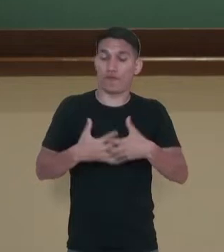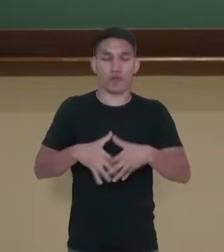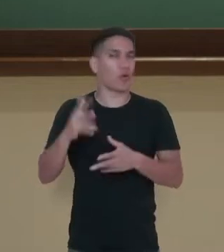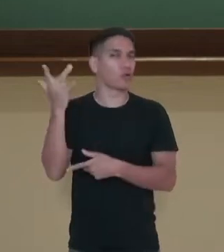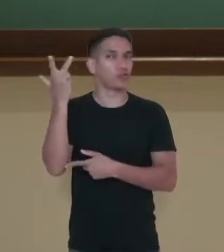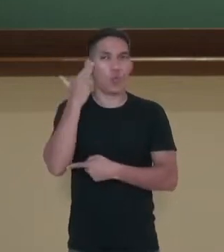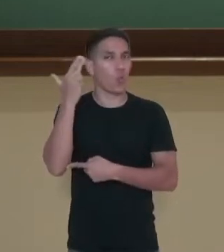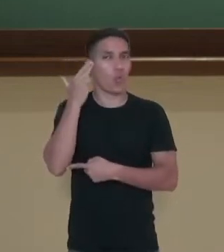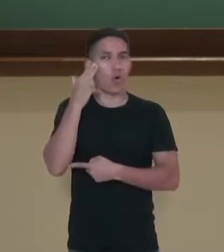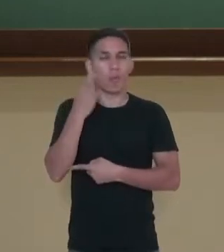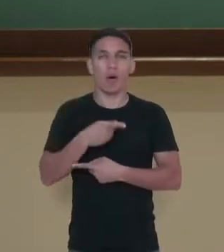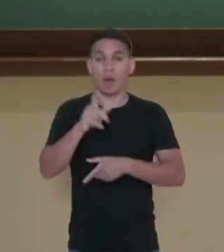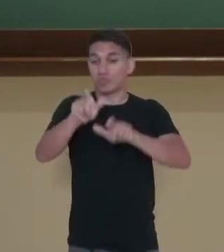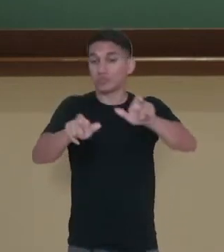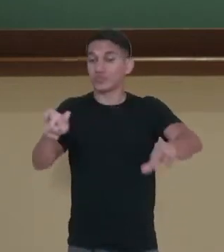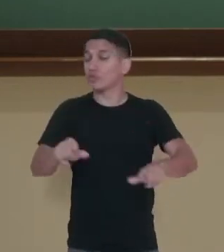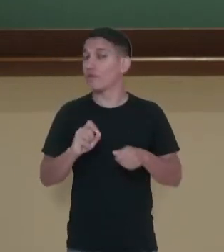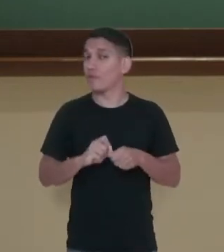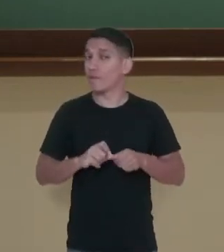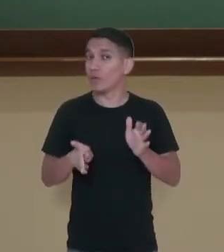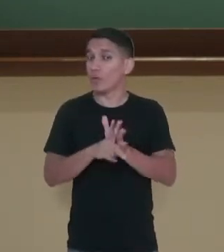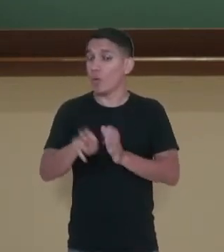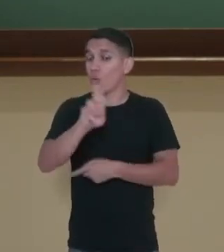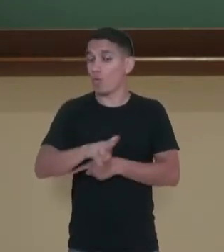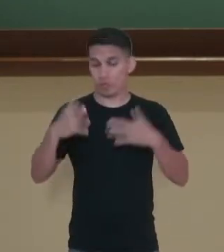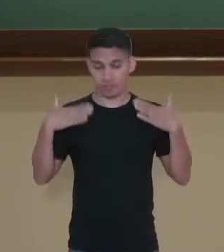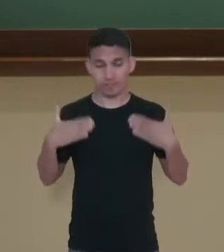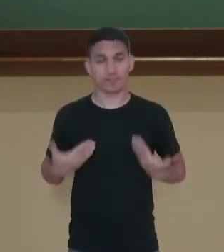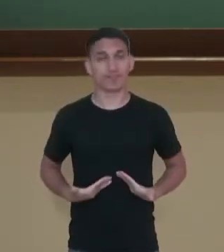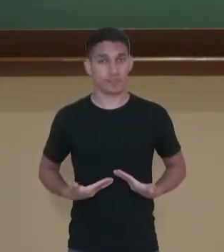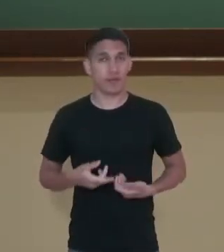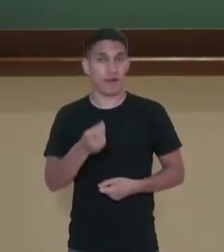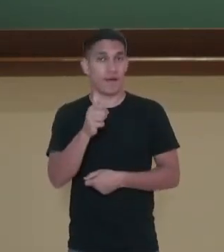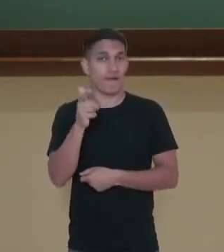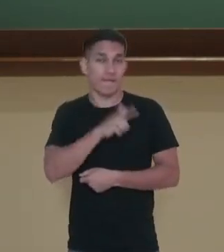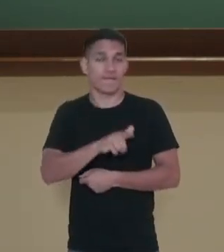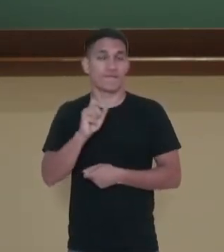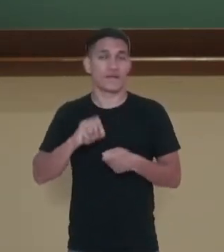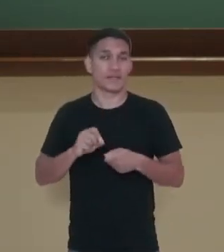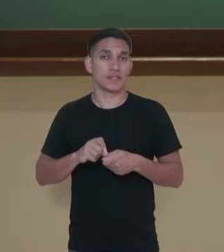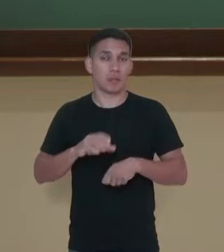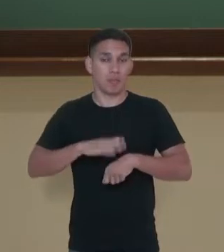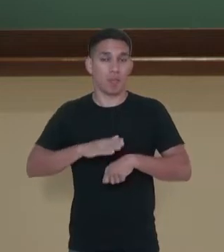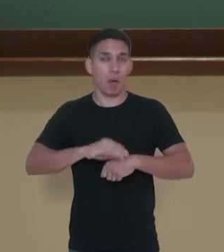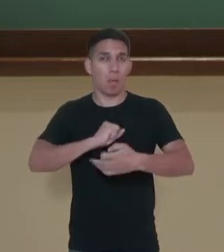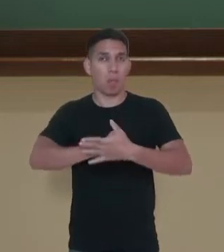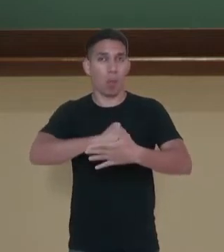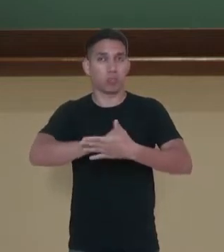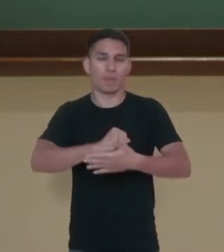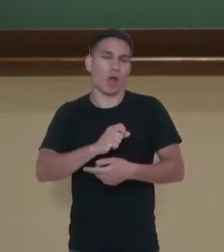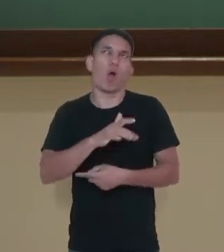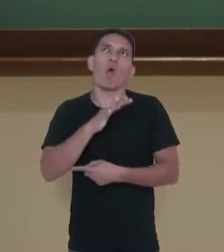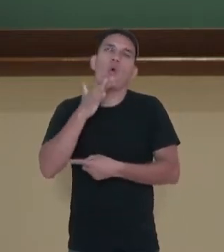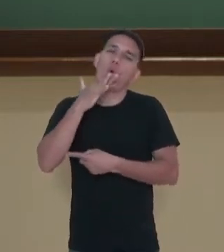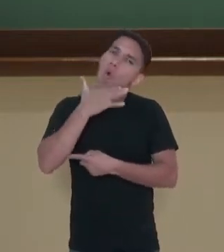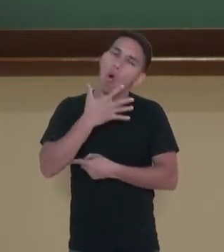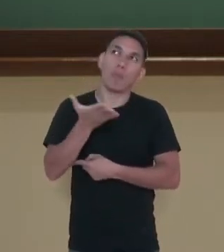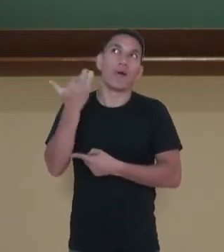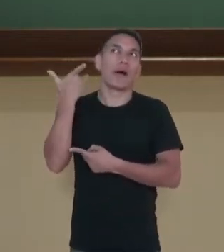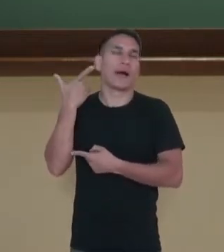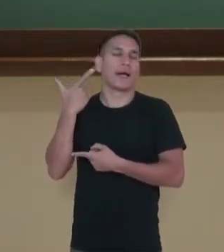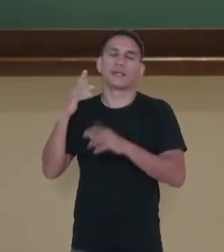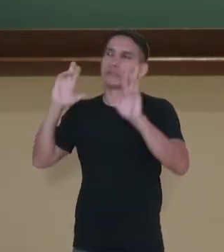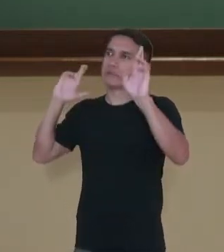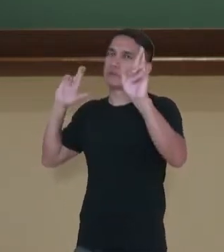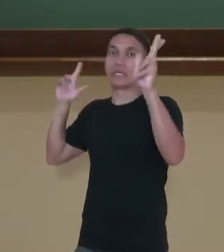comum o ser humano utilizar o corpo como ferramenta musical? Claro que eles não tinham esse pensamento que nós temos